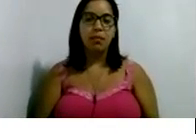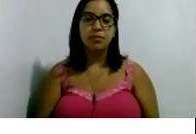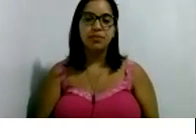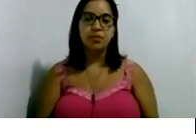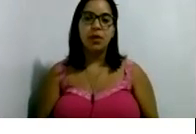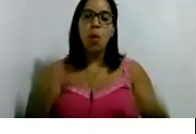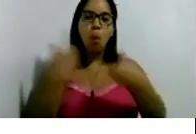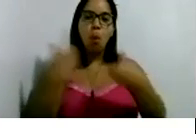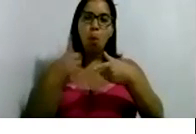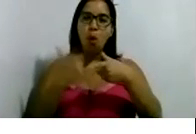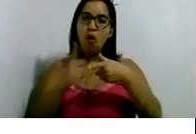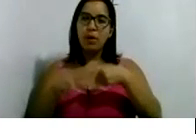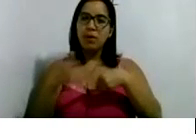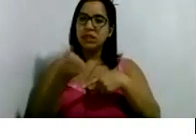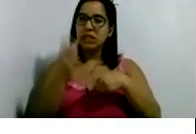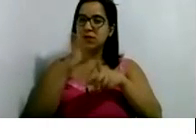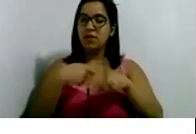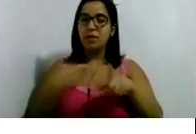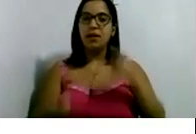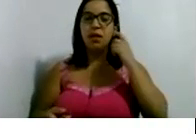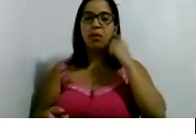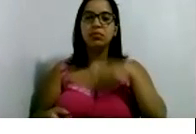de um bebê de 6 meses?